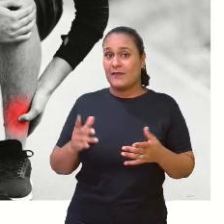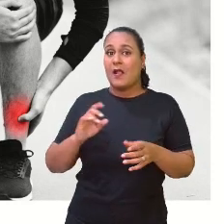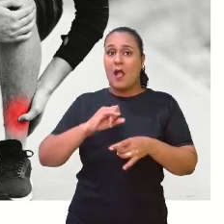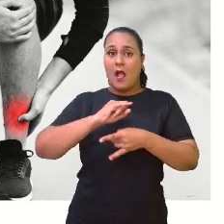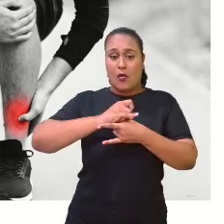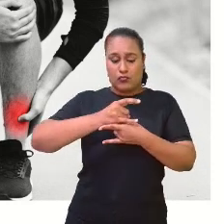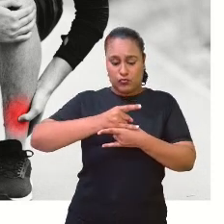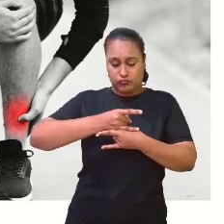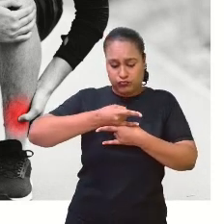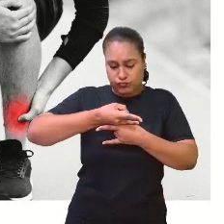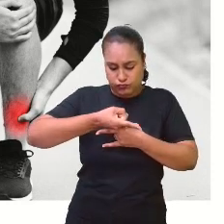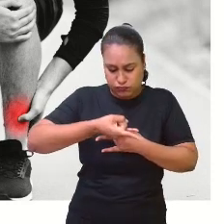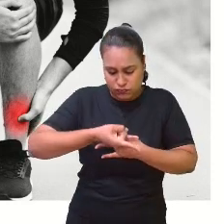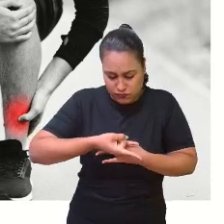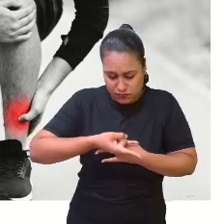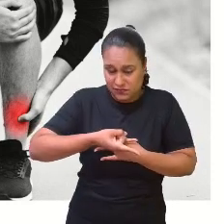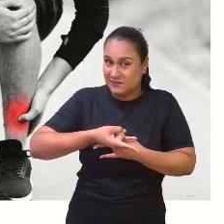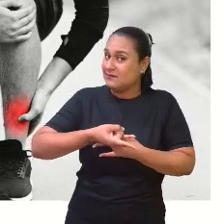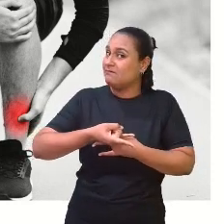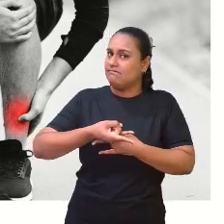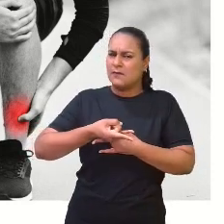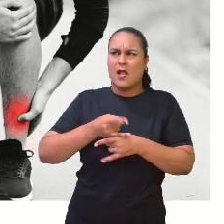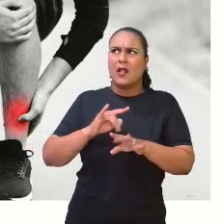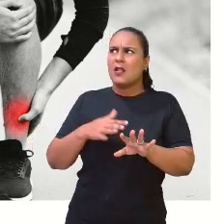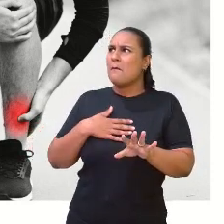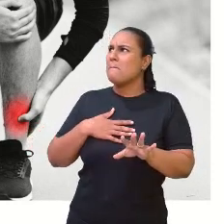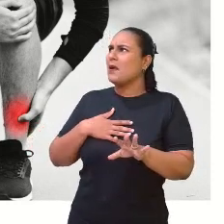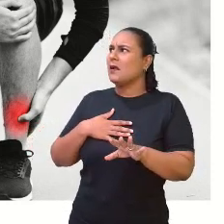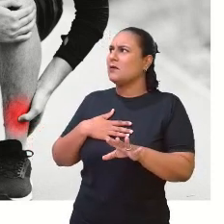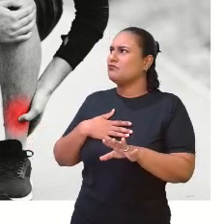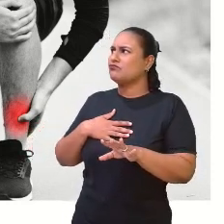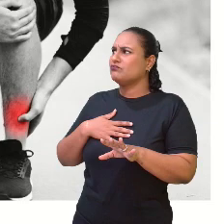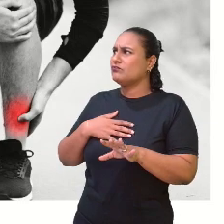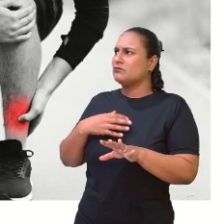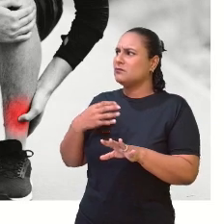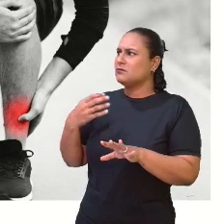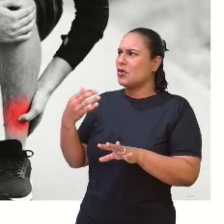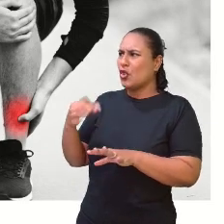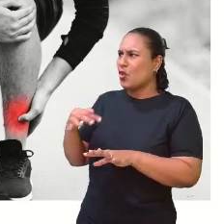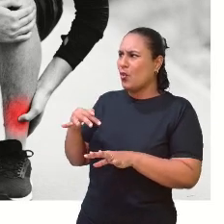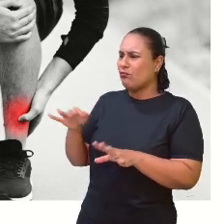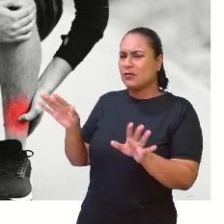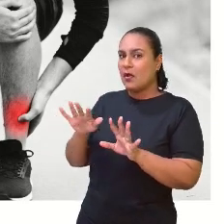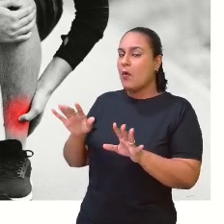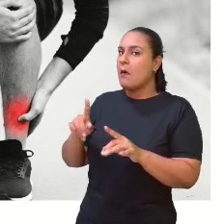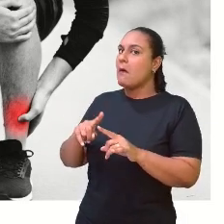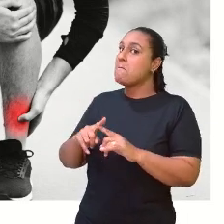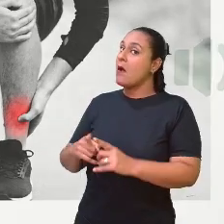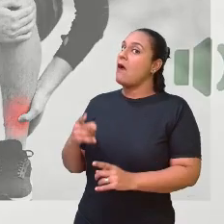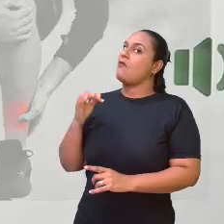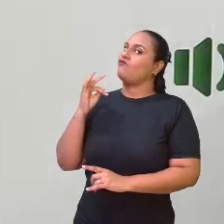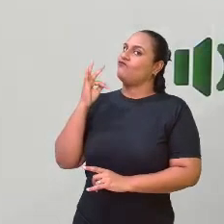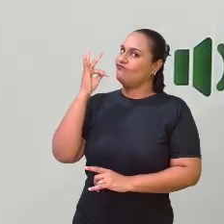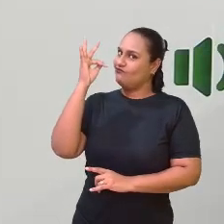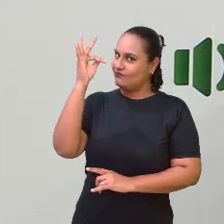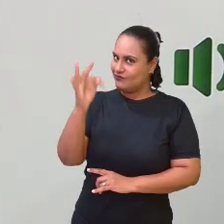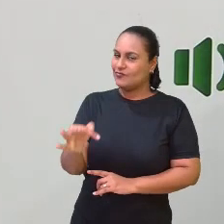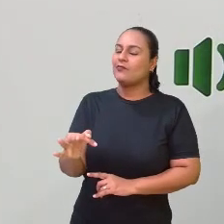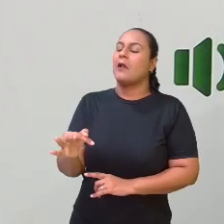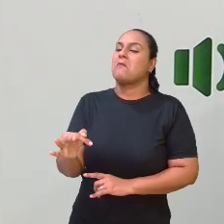coluna muito curvada. Não, professora, mas eu não sinto dor. Agora, mas futuramente você